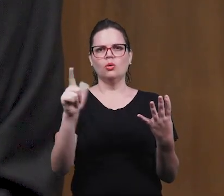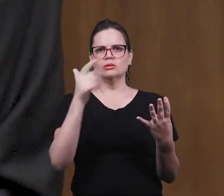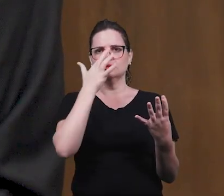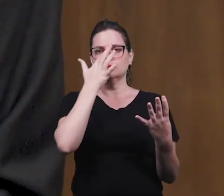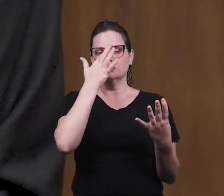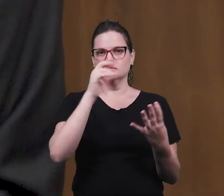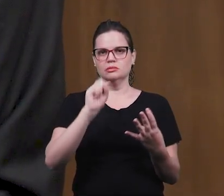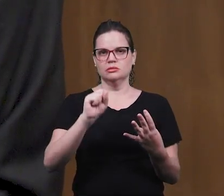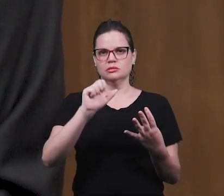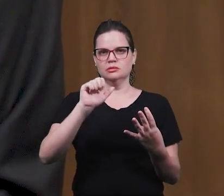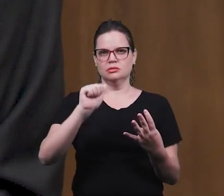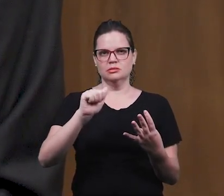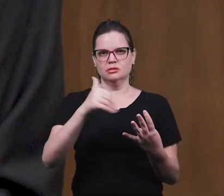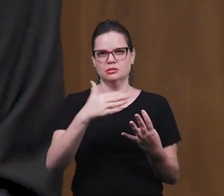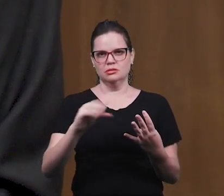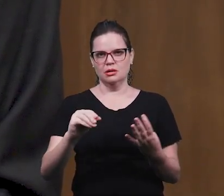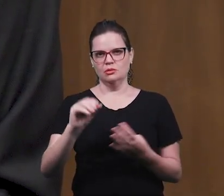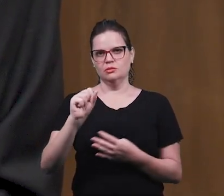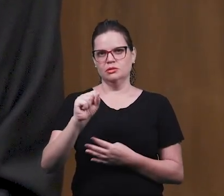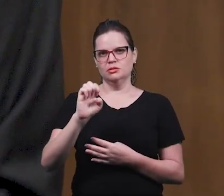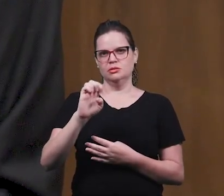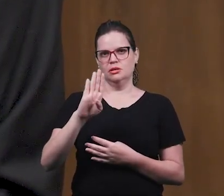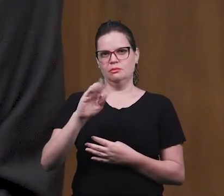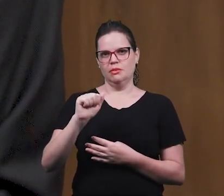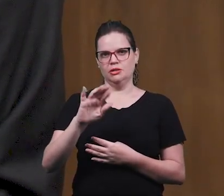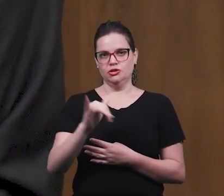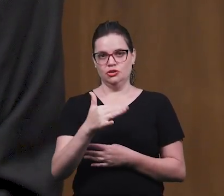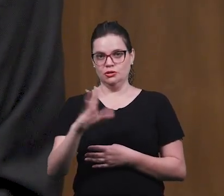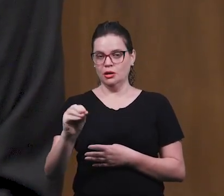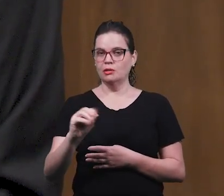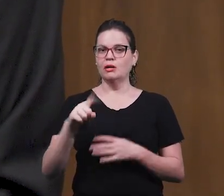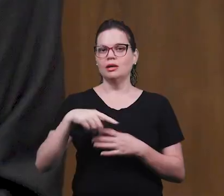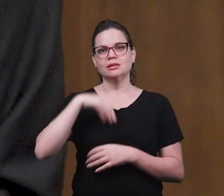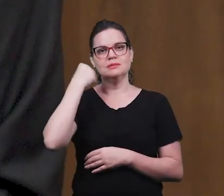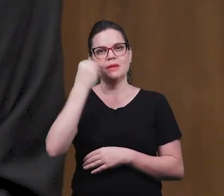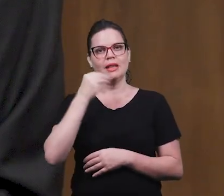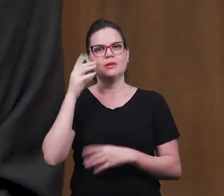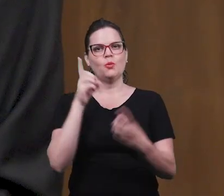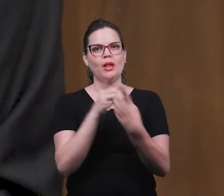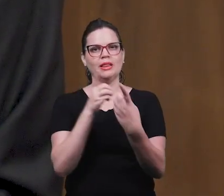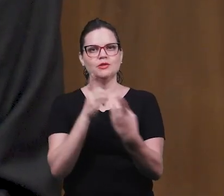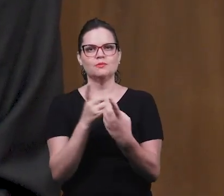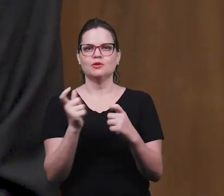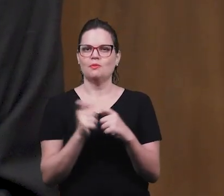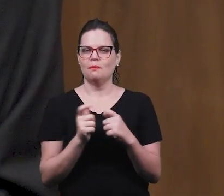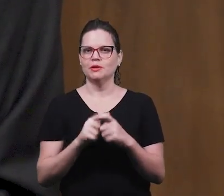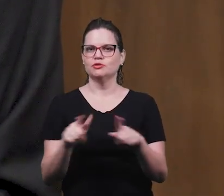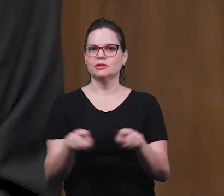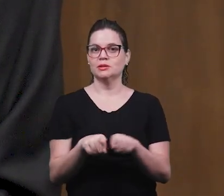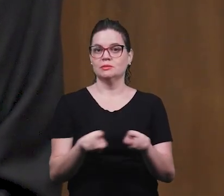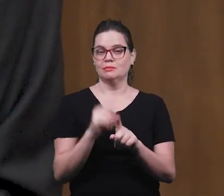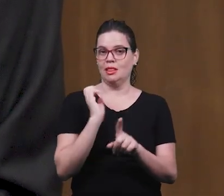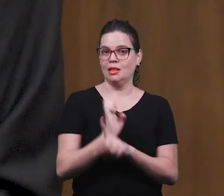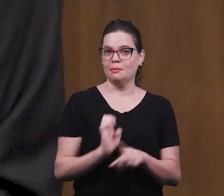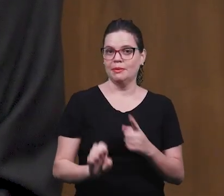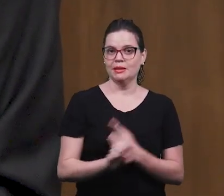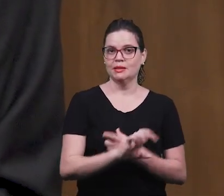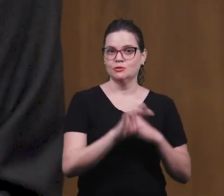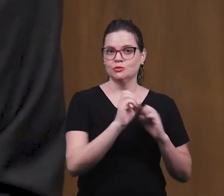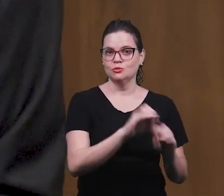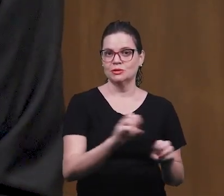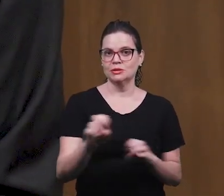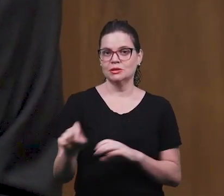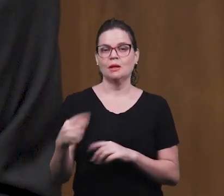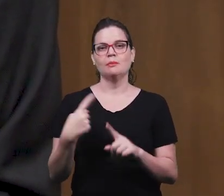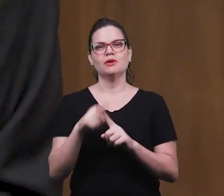E experiências com atendimento médico-social, experiências que nós vemos assim, o alcance da escola bíblica dominical. Você